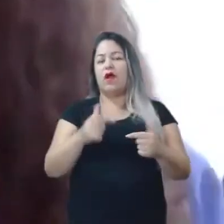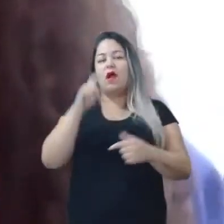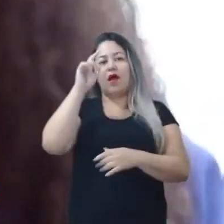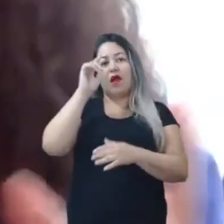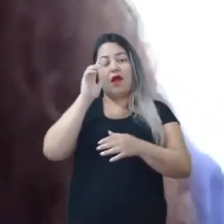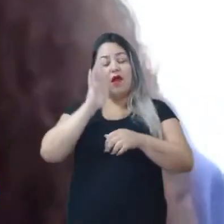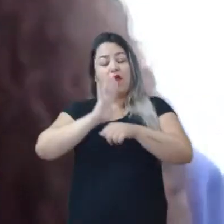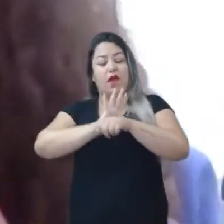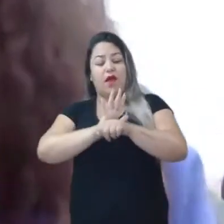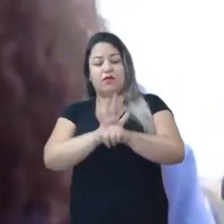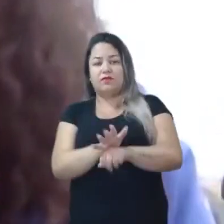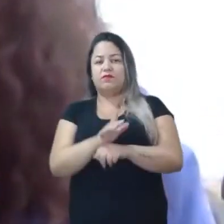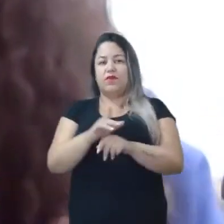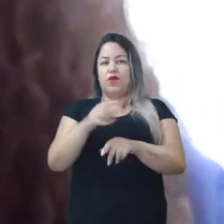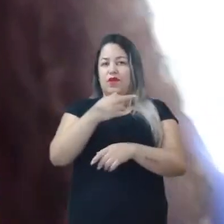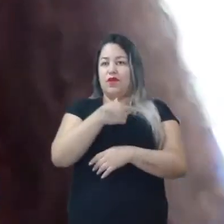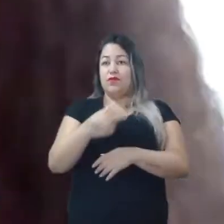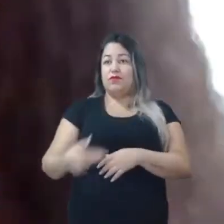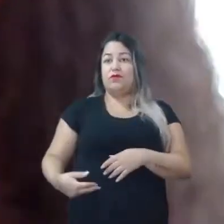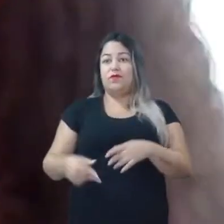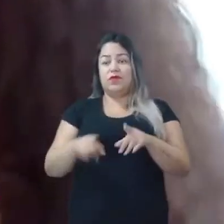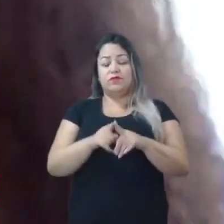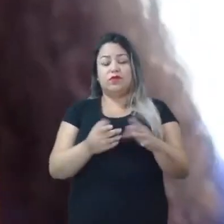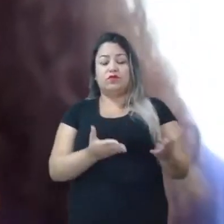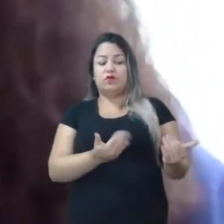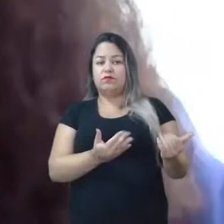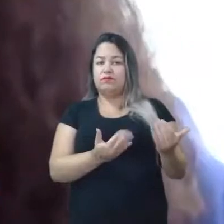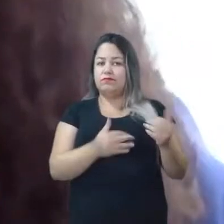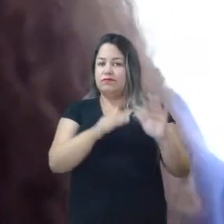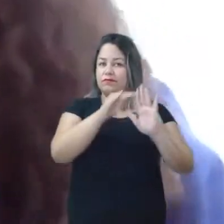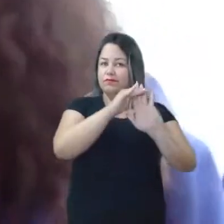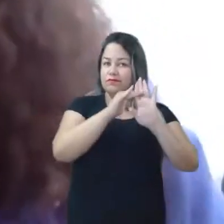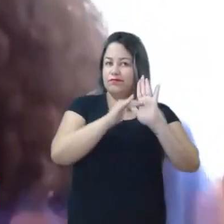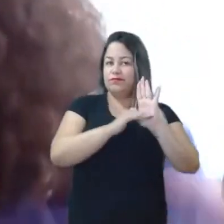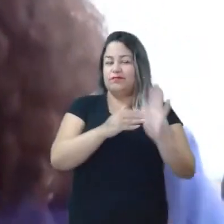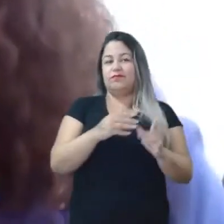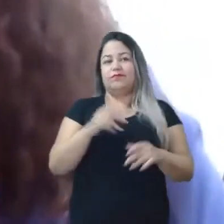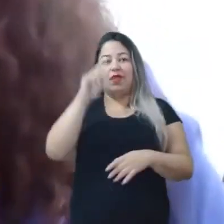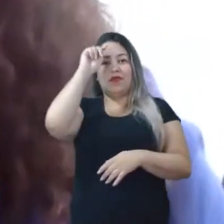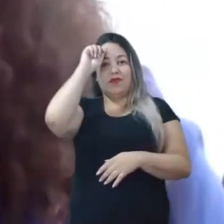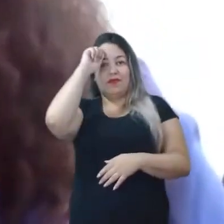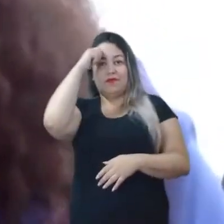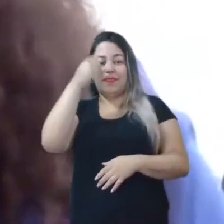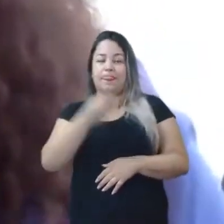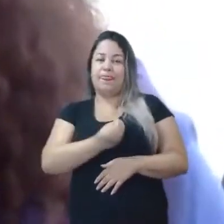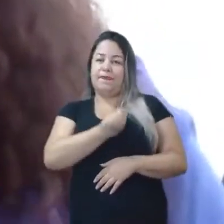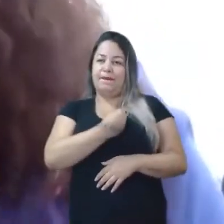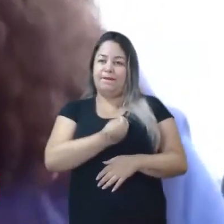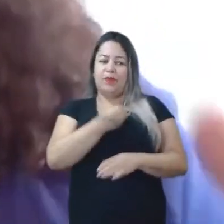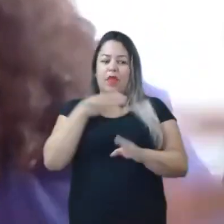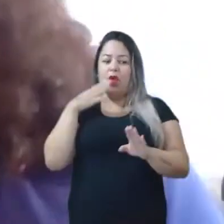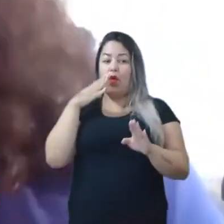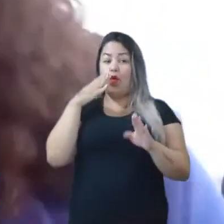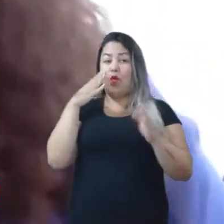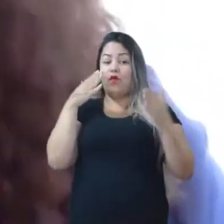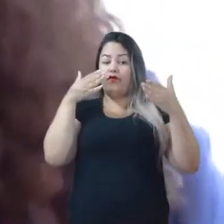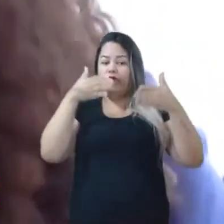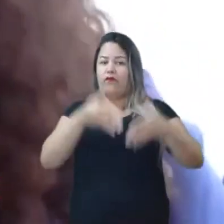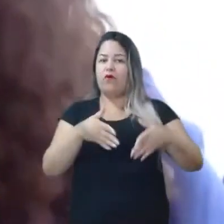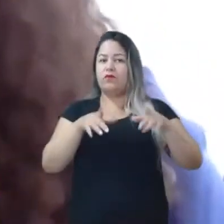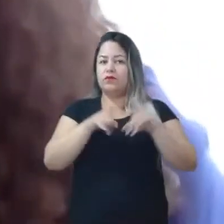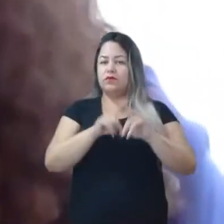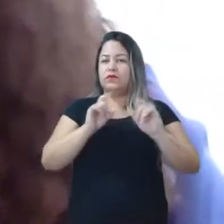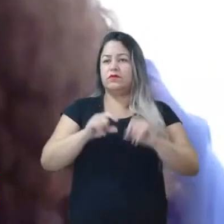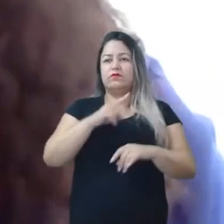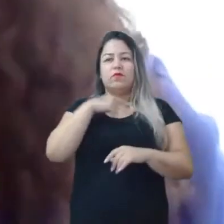nosso grande Programa Nacional de Juventude Negra Viva, né, que é um programa com foco na redução de homicídios